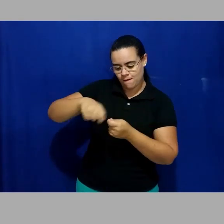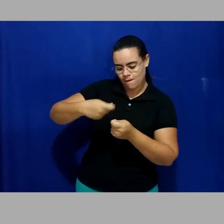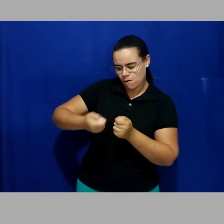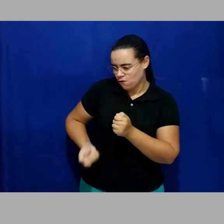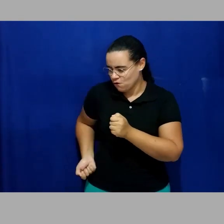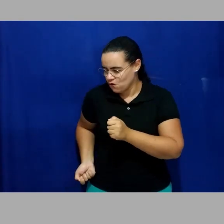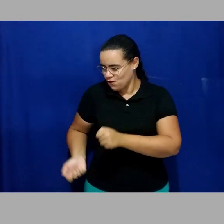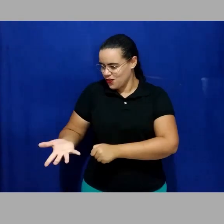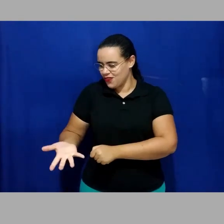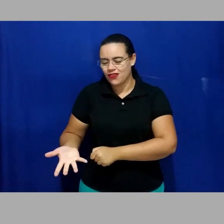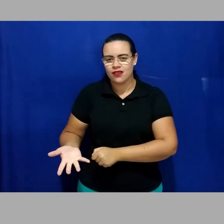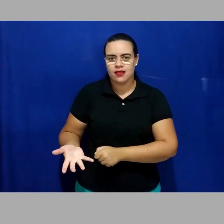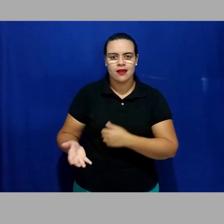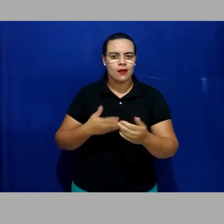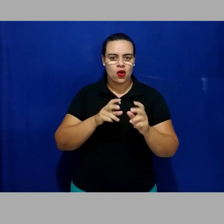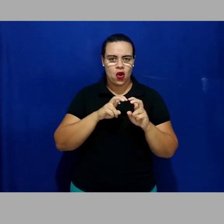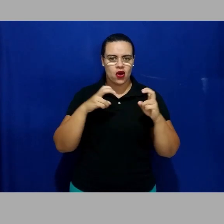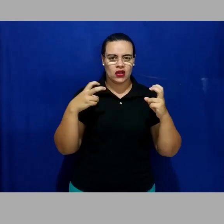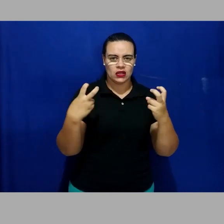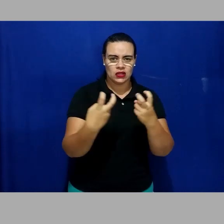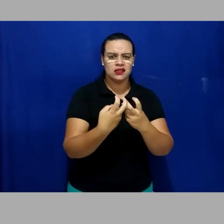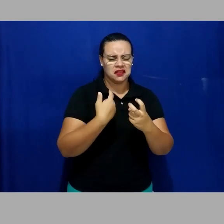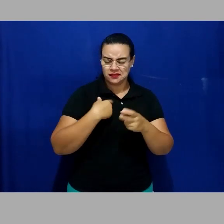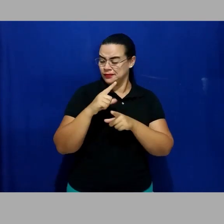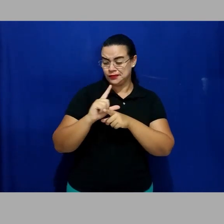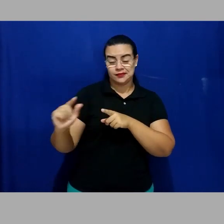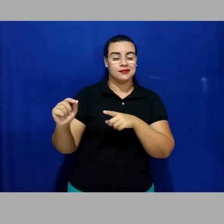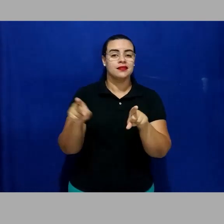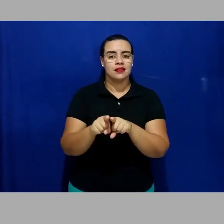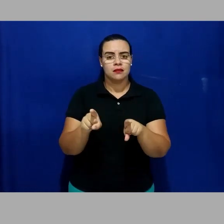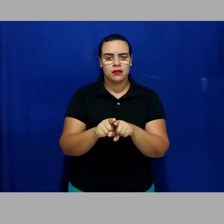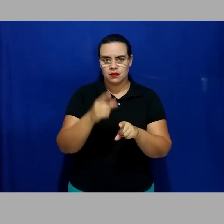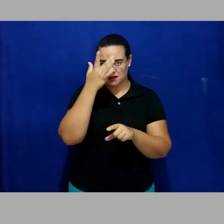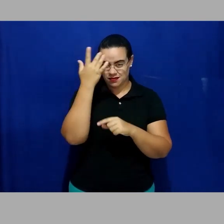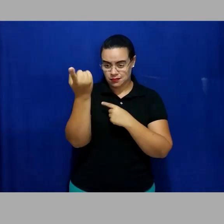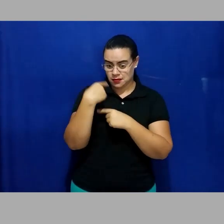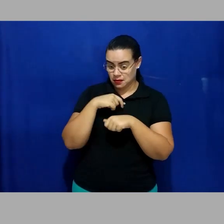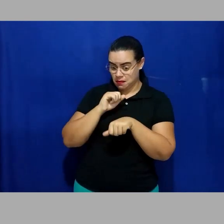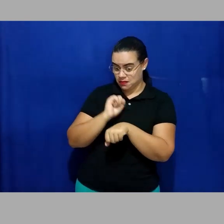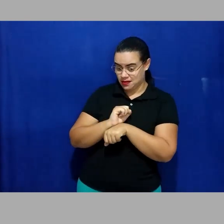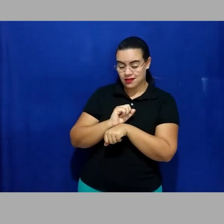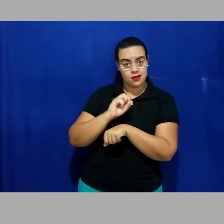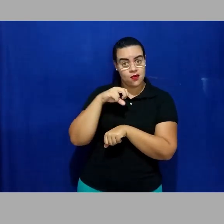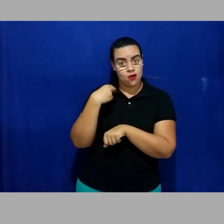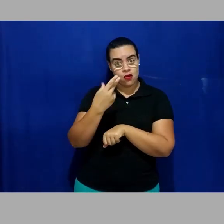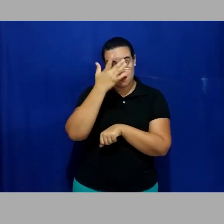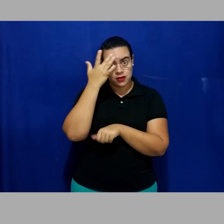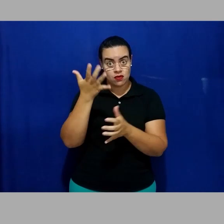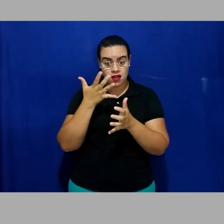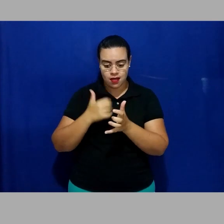rodo a saia, rodo o peão, rodo o mundo e saio da roda se me pisarem. Ou se quiserem parar o